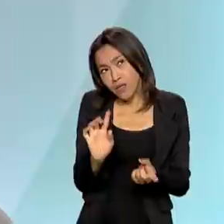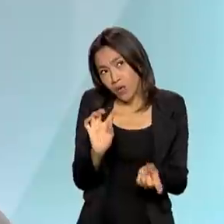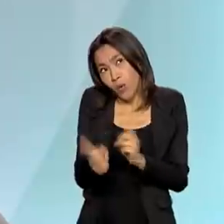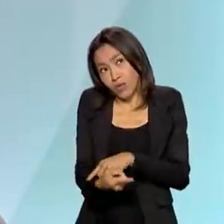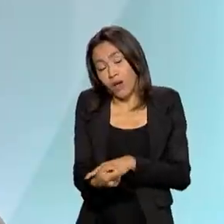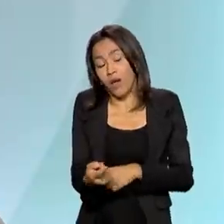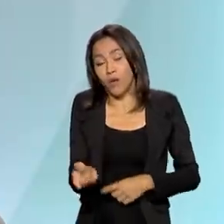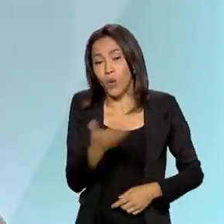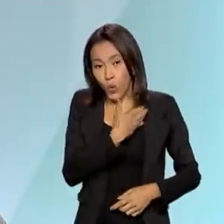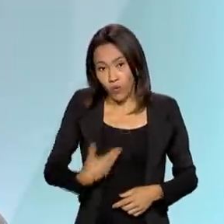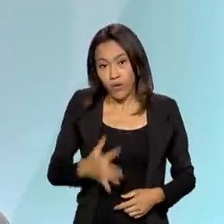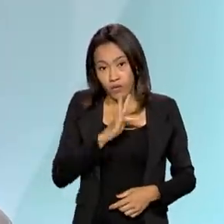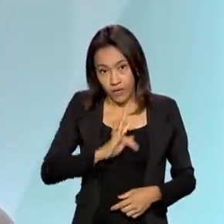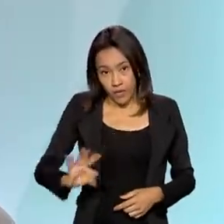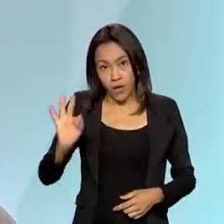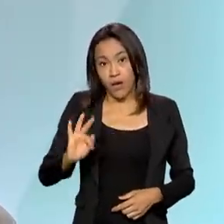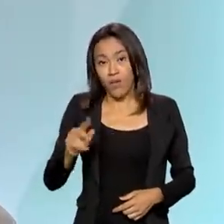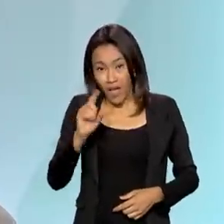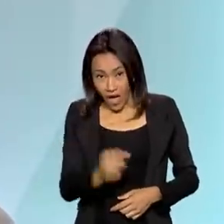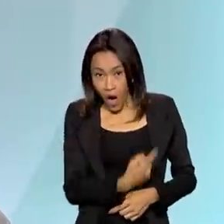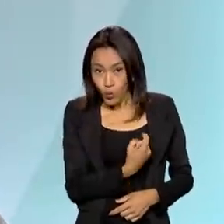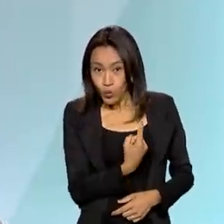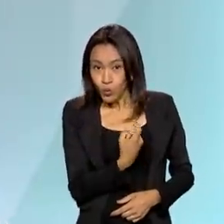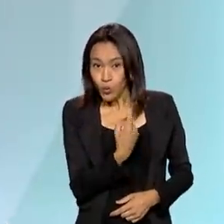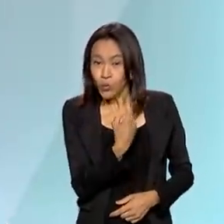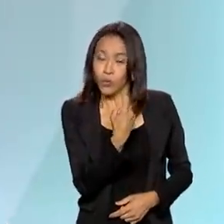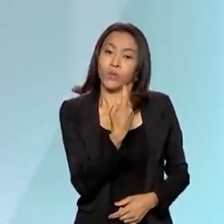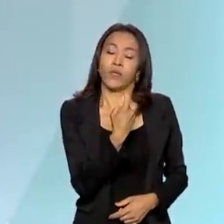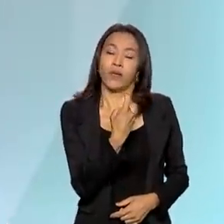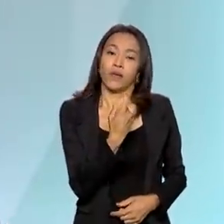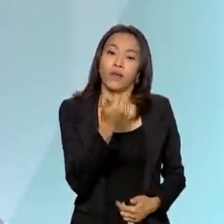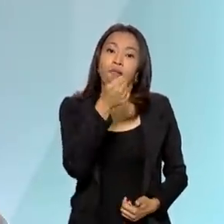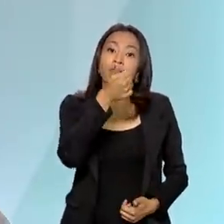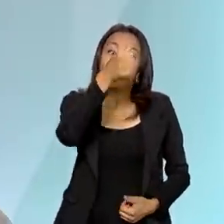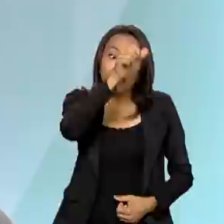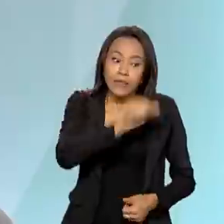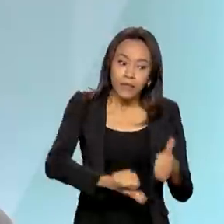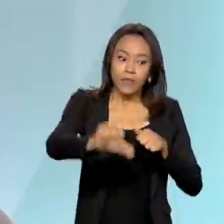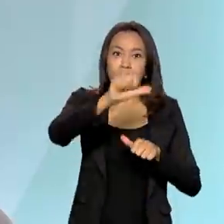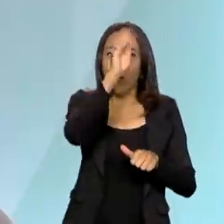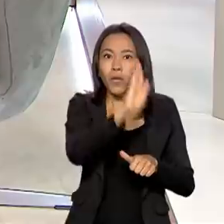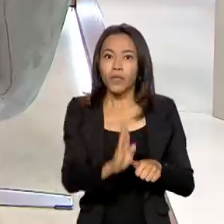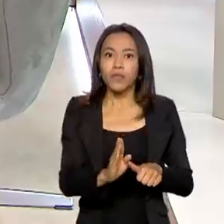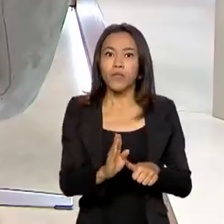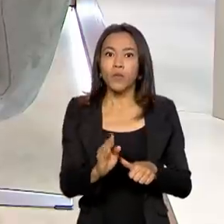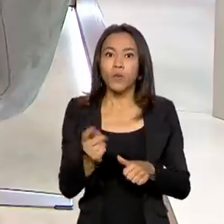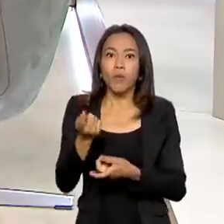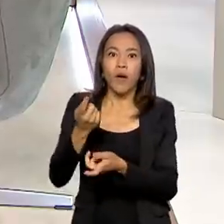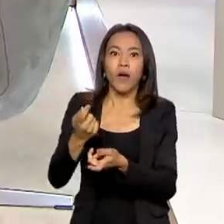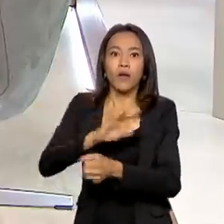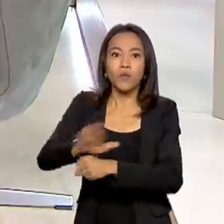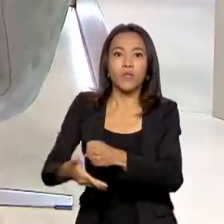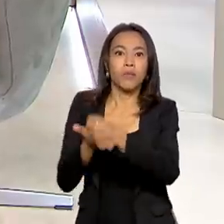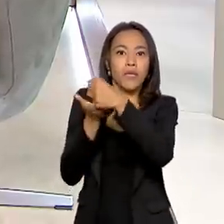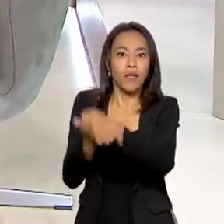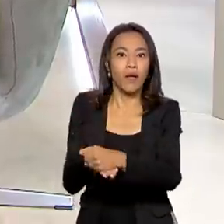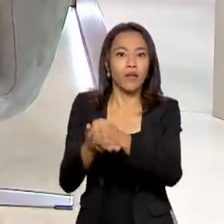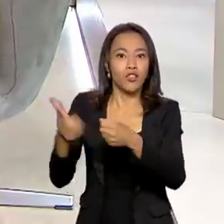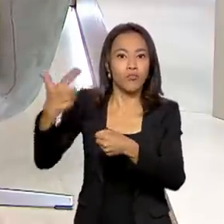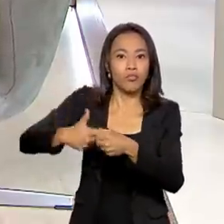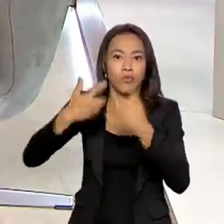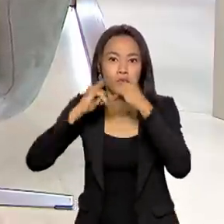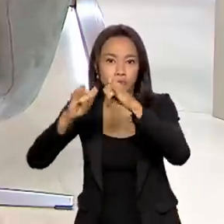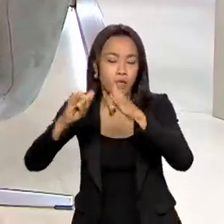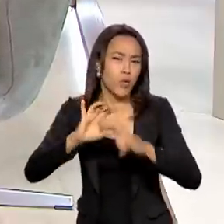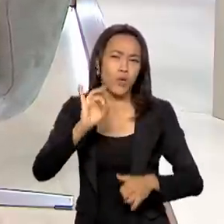essa não é uma agenda única. A agenda de transformar o Brasil numa grande economia verde não é só através da punição. O